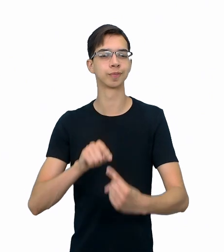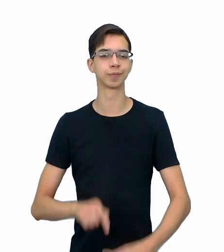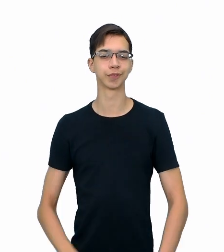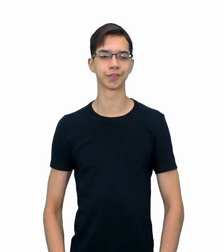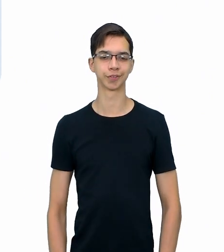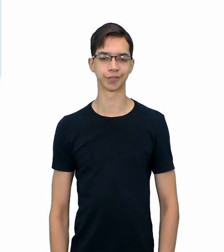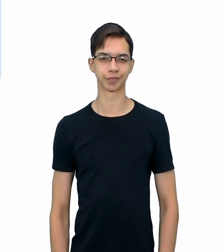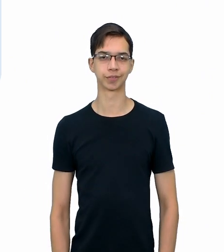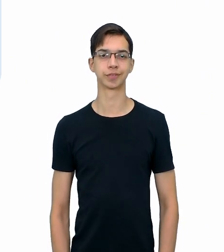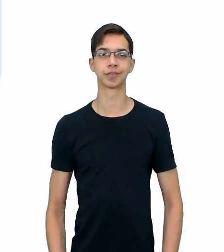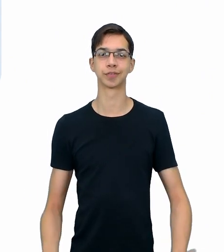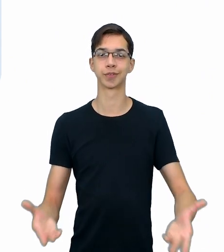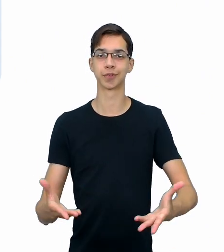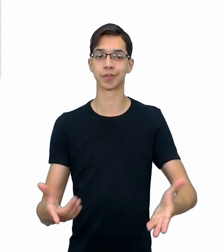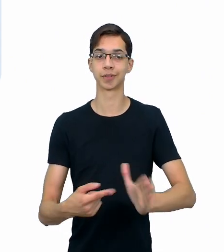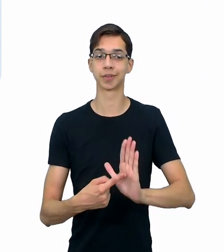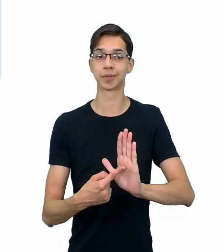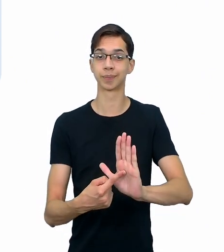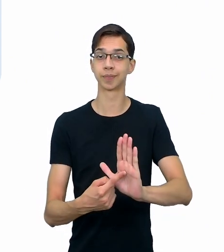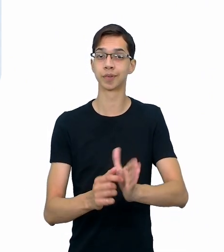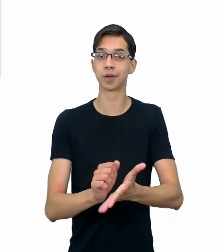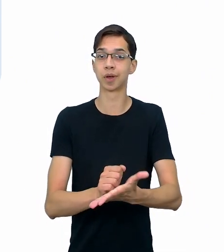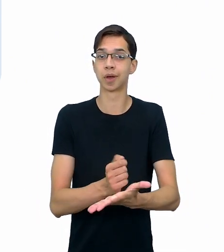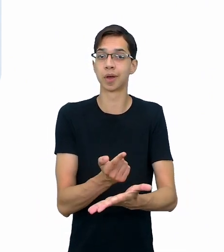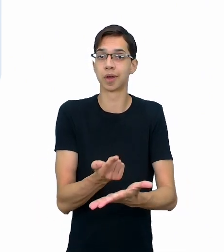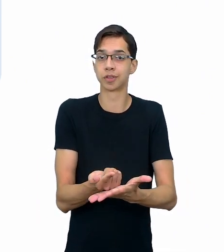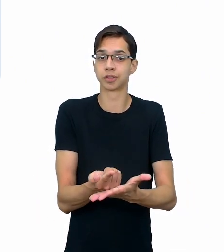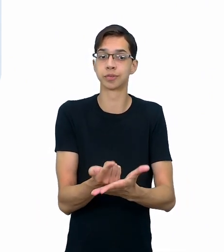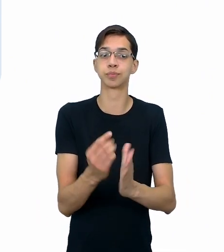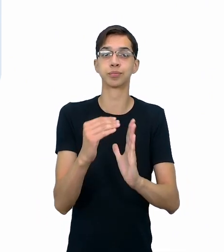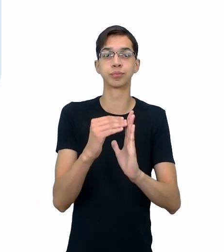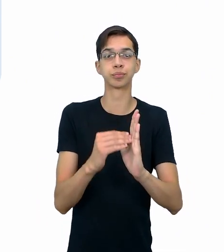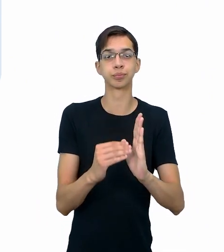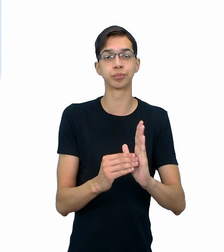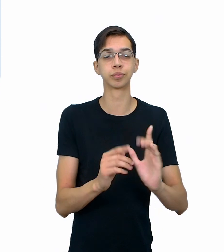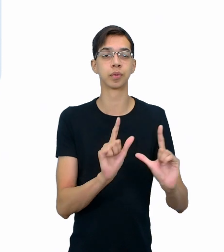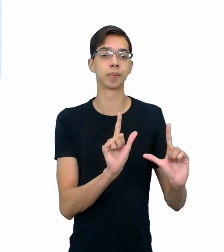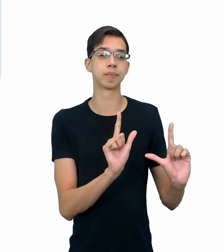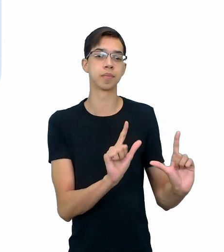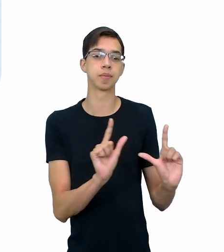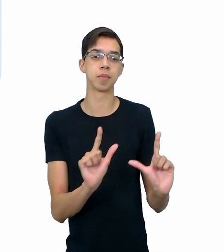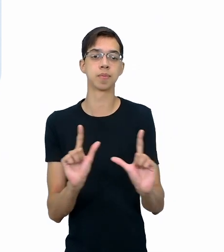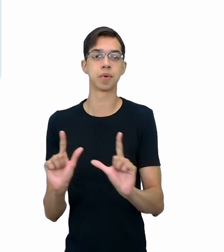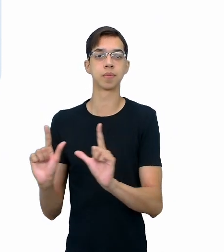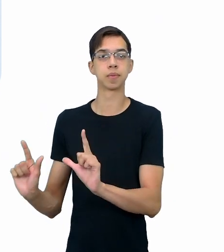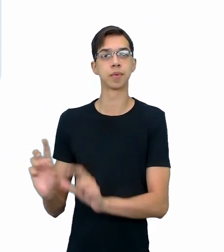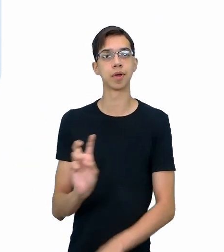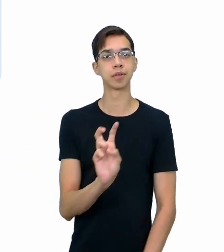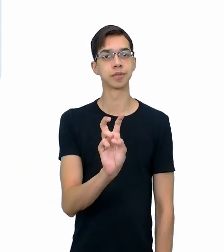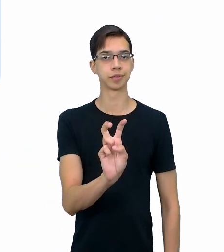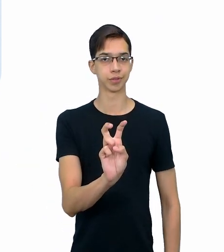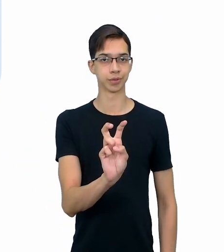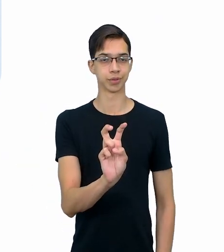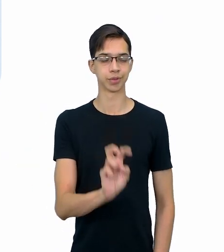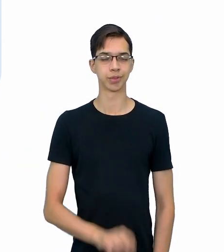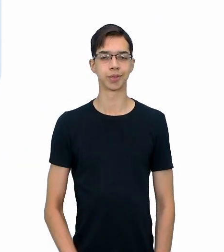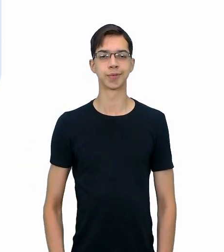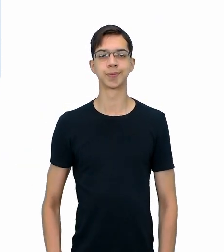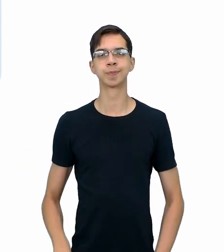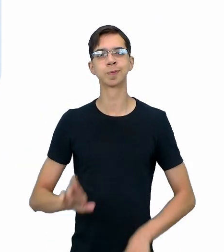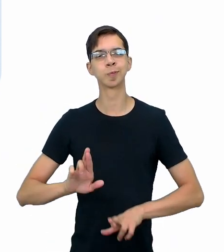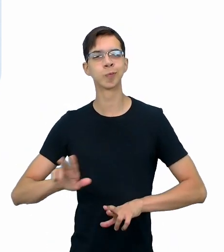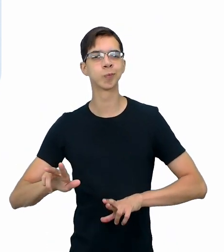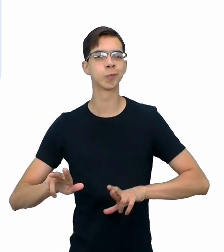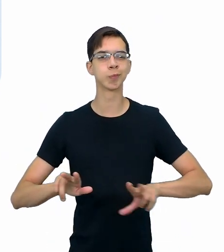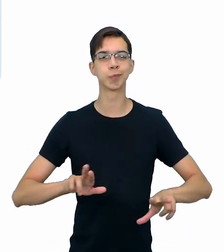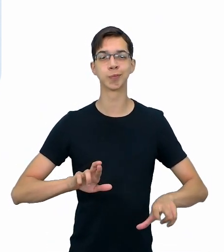vamos apresentar agora a nossa agenda, a qual nós vamos destacar 5 momentos distintos e valiosos para a